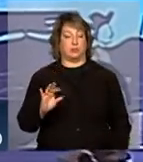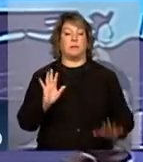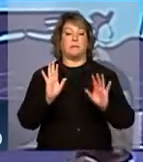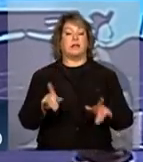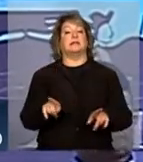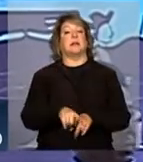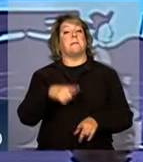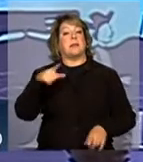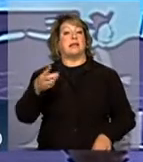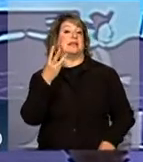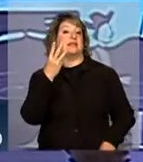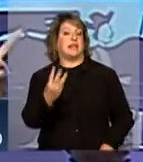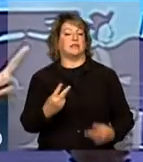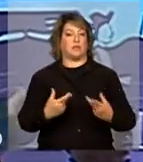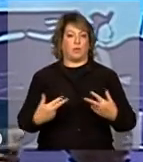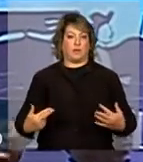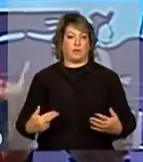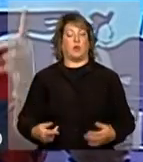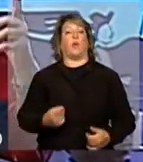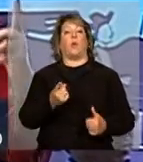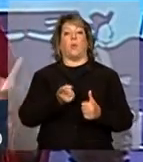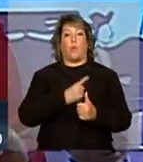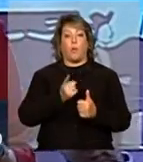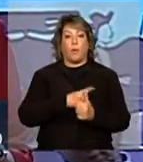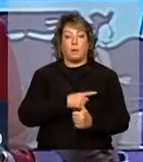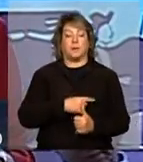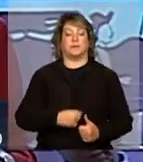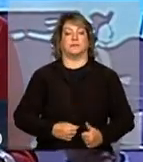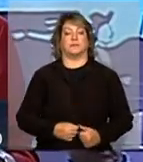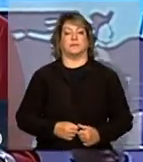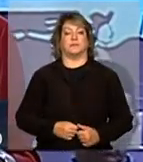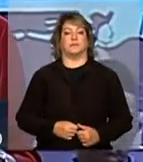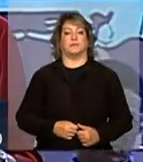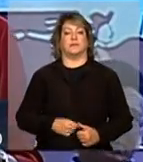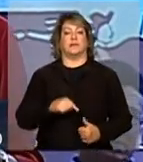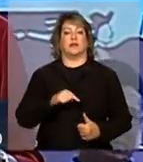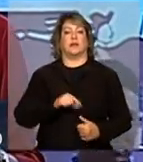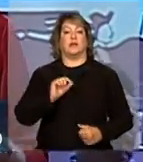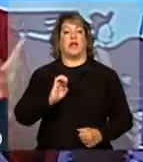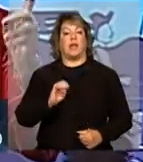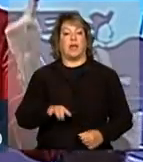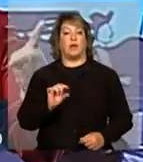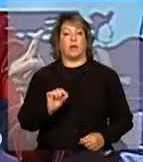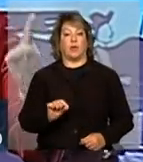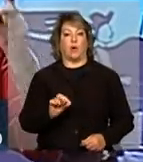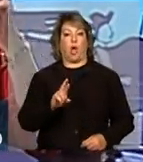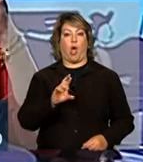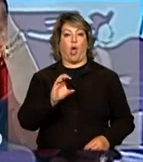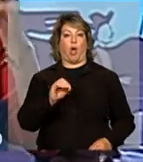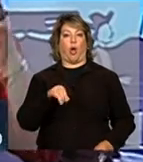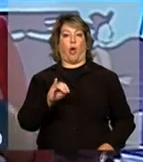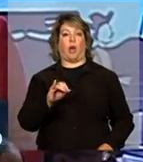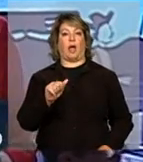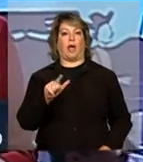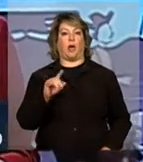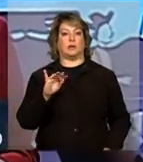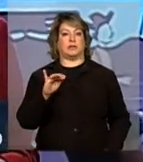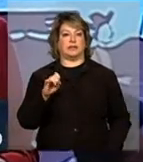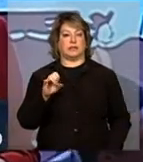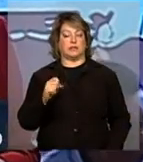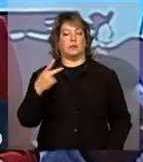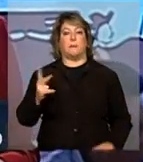3 questões. Uma, que é a destinação dos royalties do